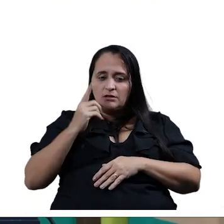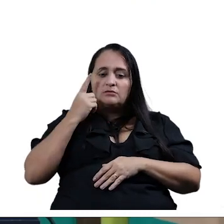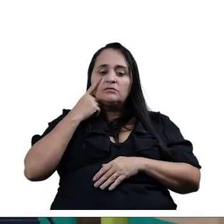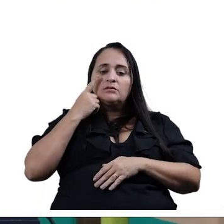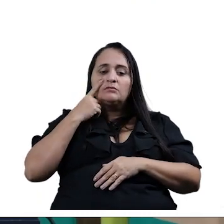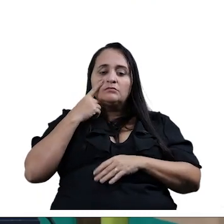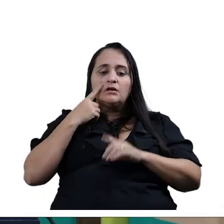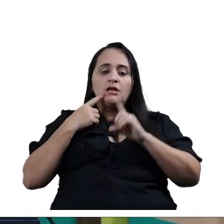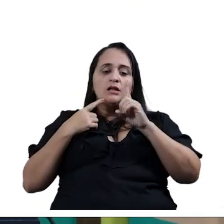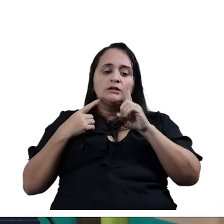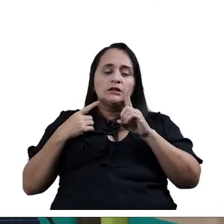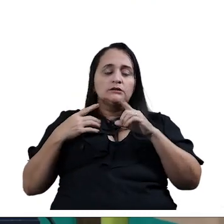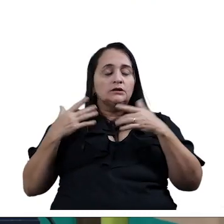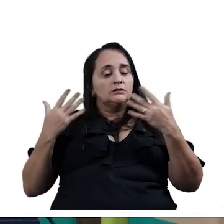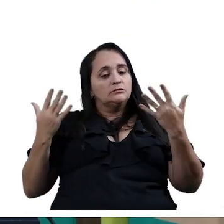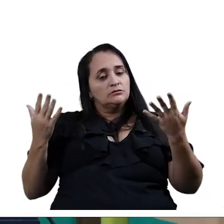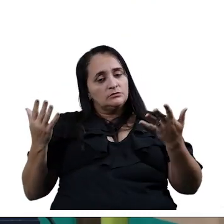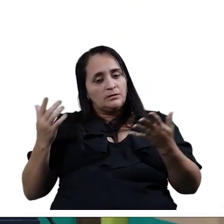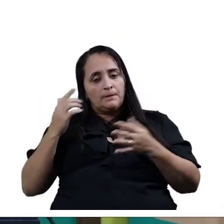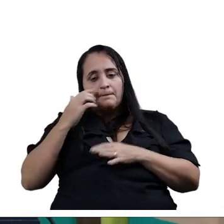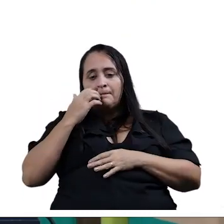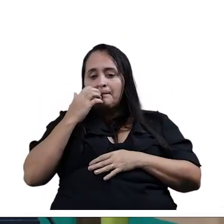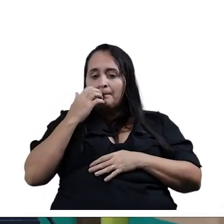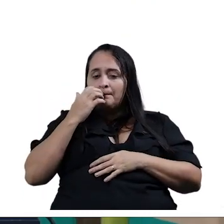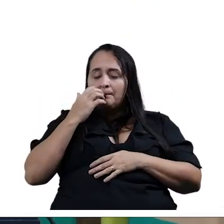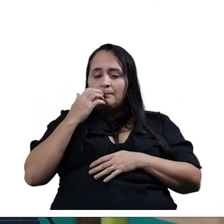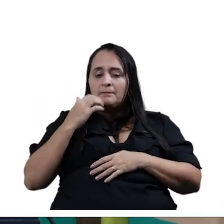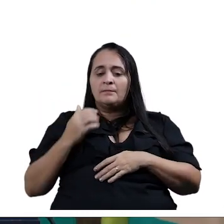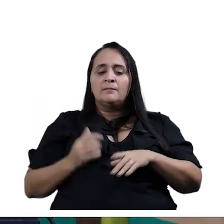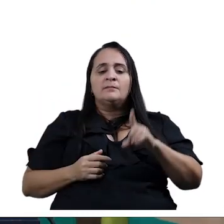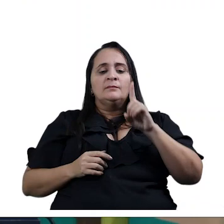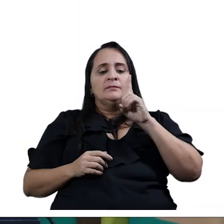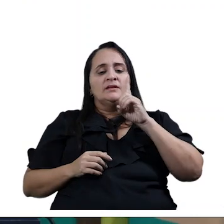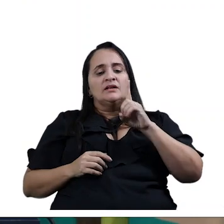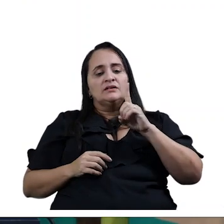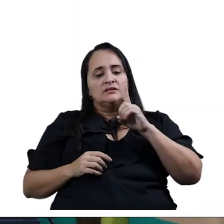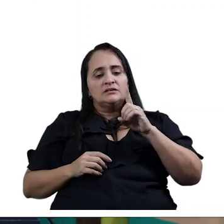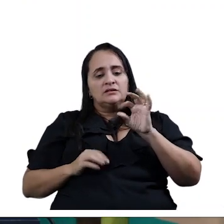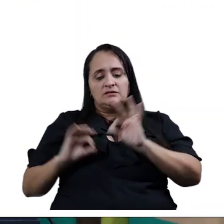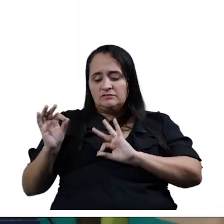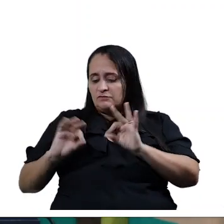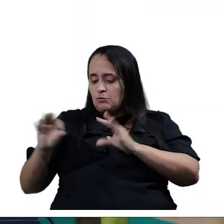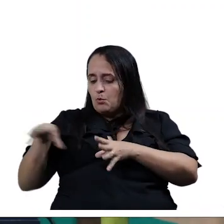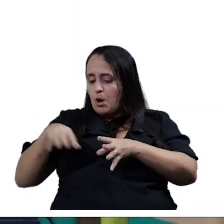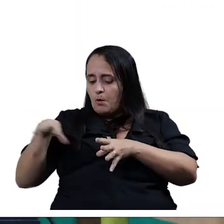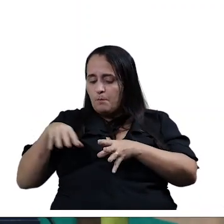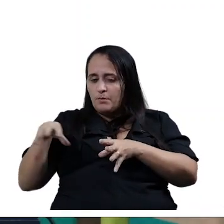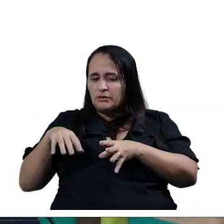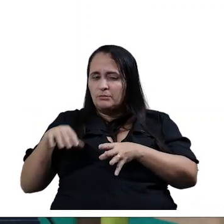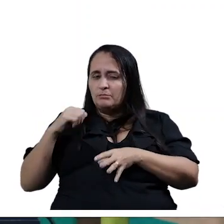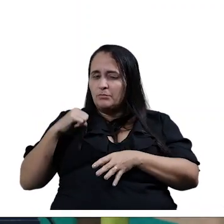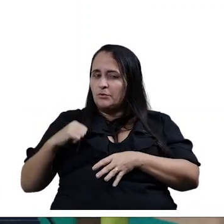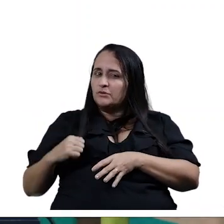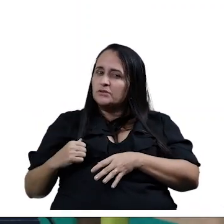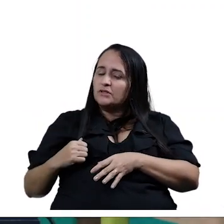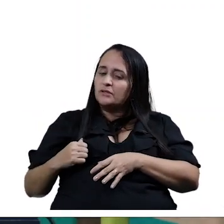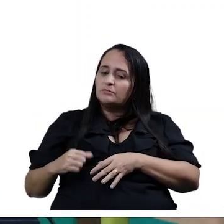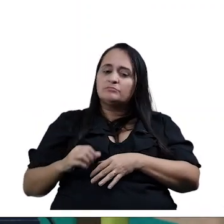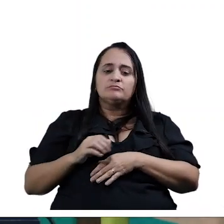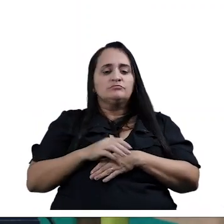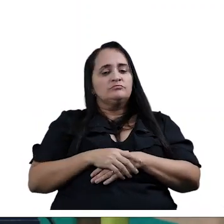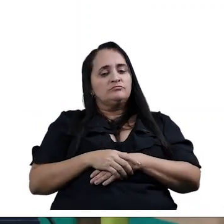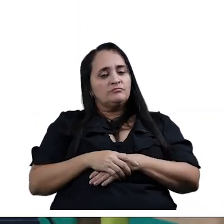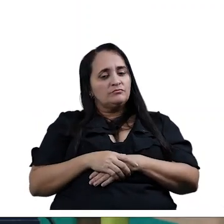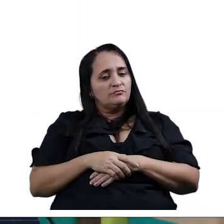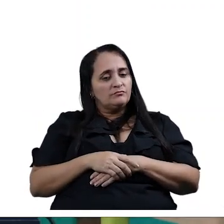aí, vamos ler a letra D, vai que, né? Letra D, ficou arrumando a bolsa. Observe que